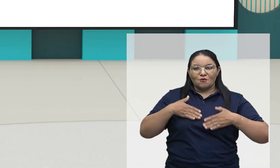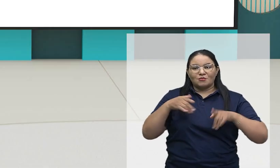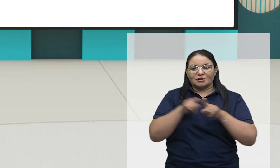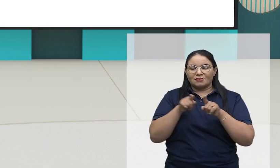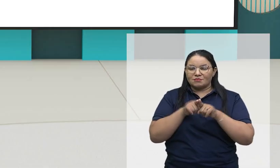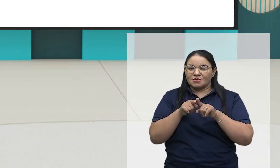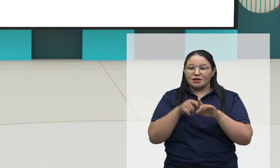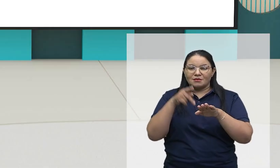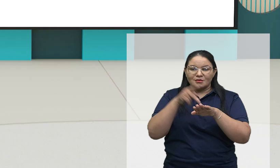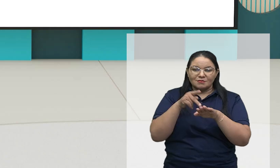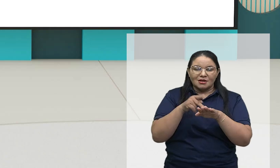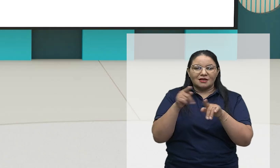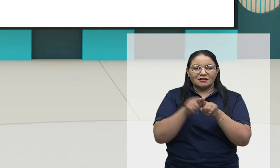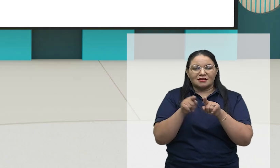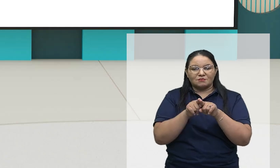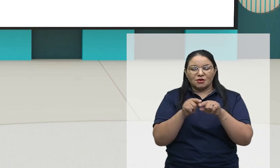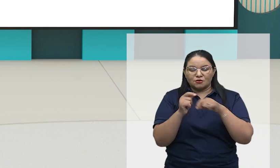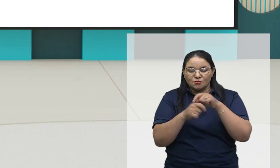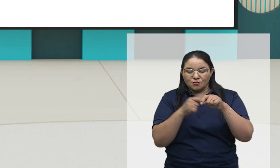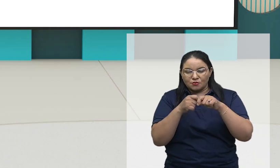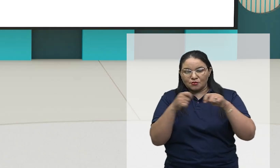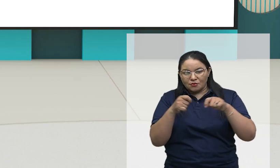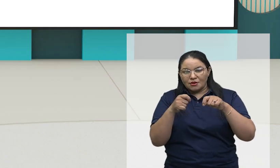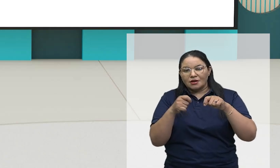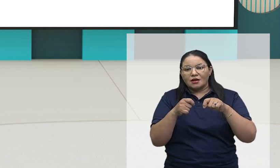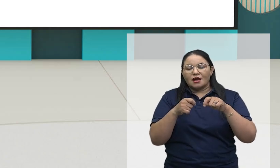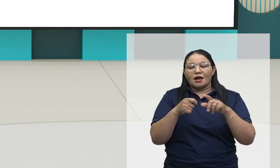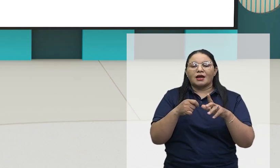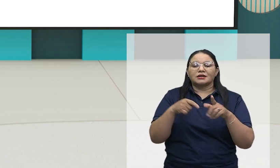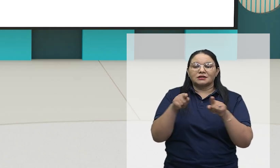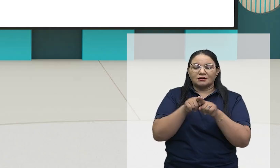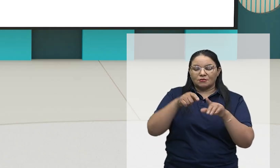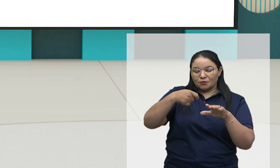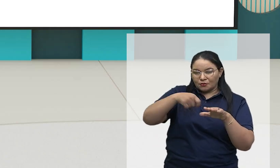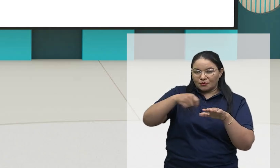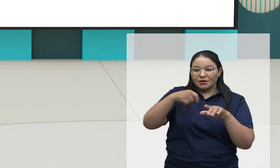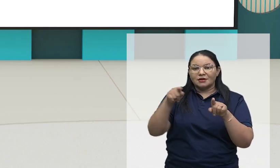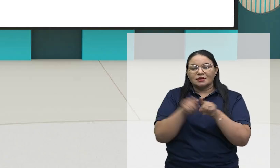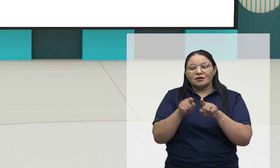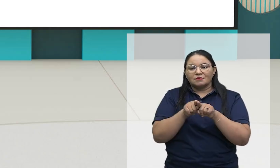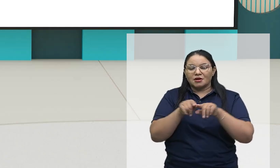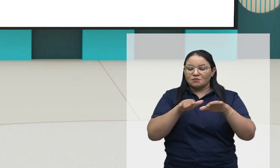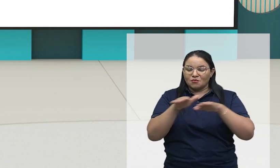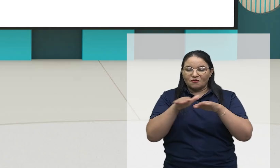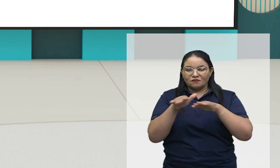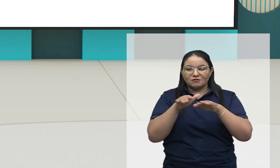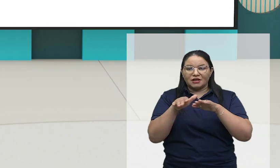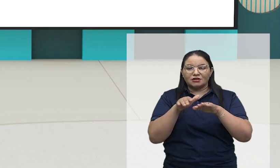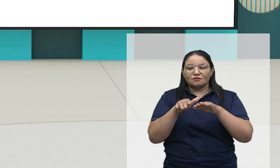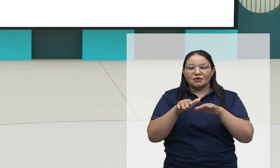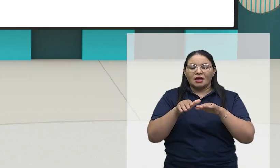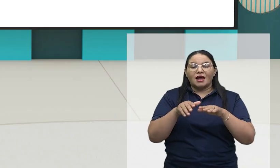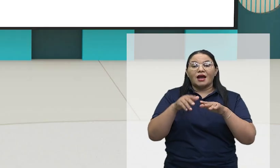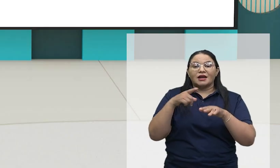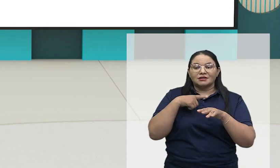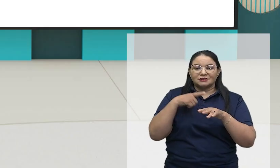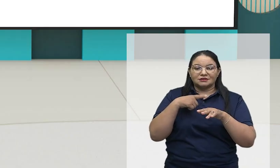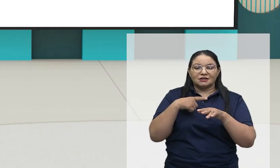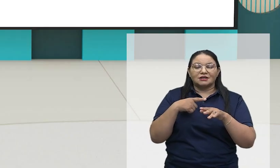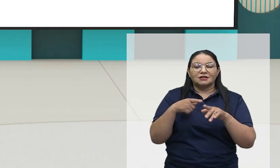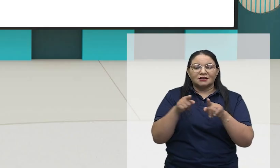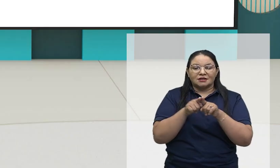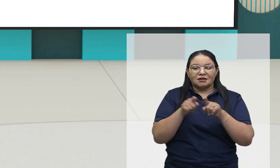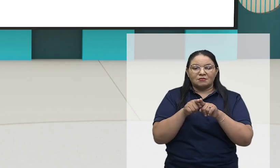um chocalho. Vem, por exemplo, ao mesmo tempo que está fazendo um movimento para frente, ele está com uma